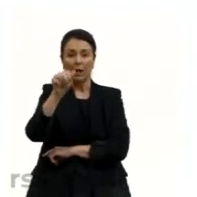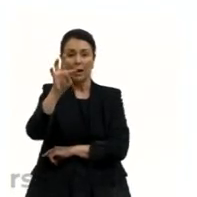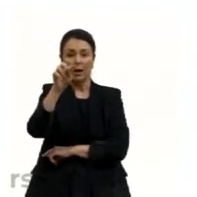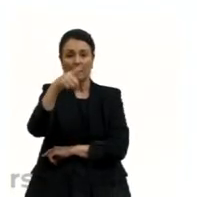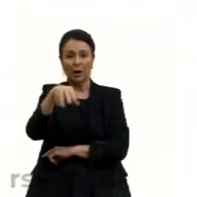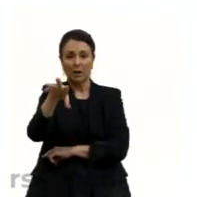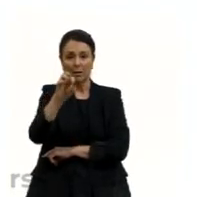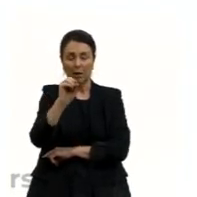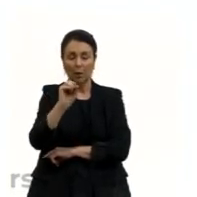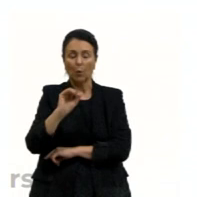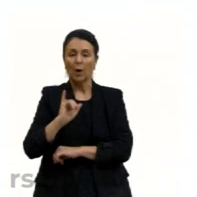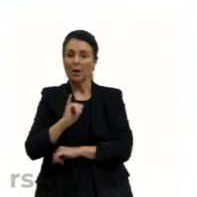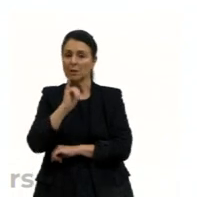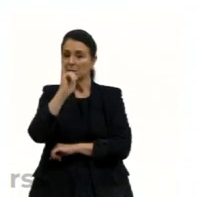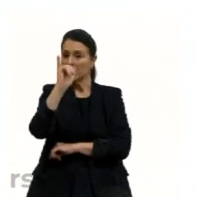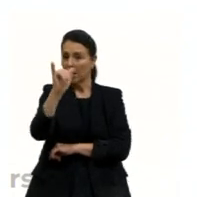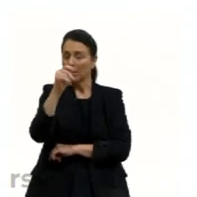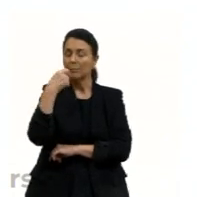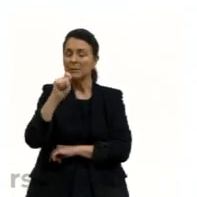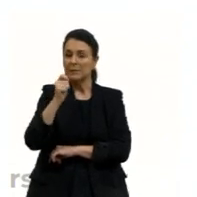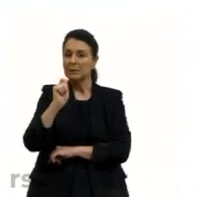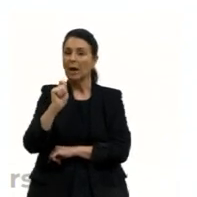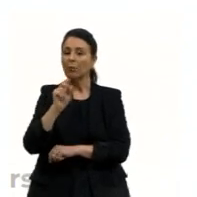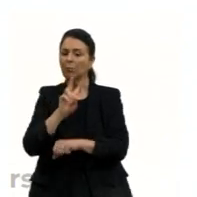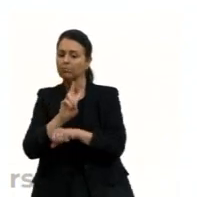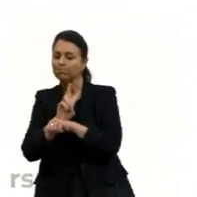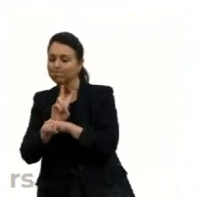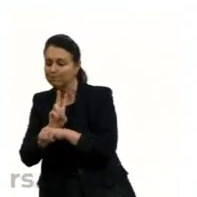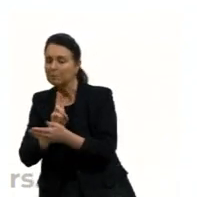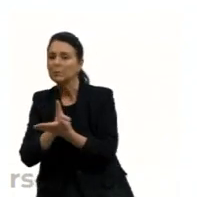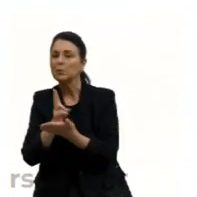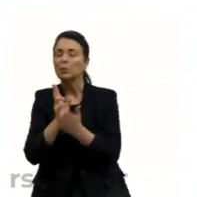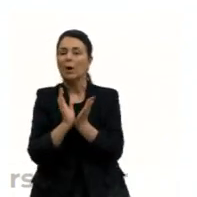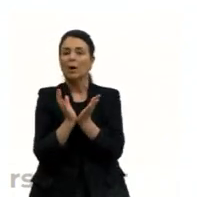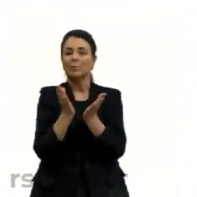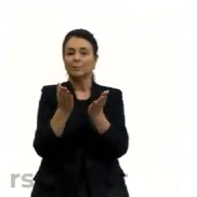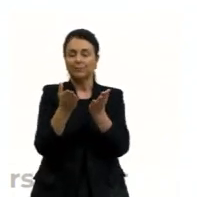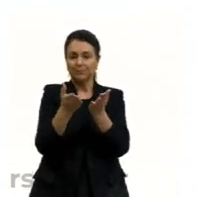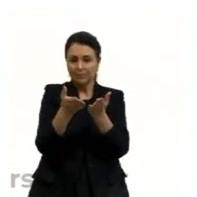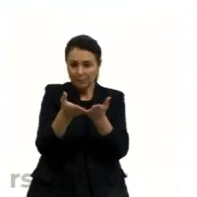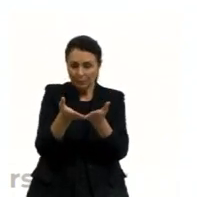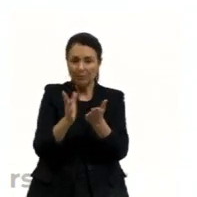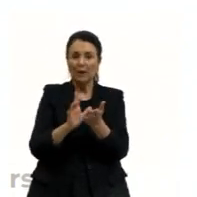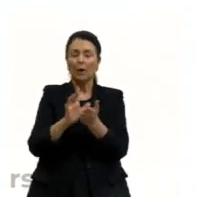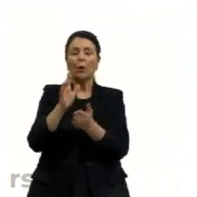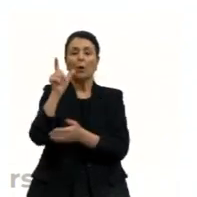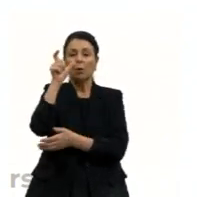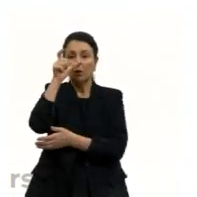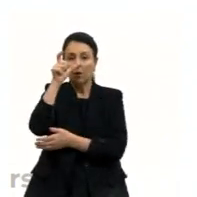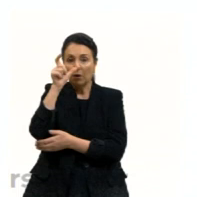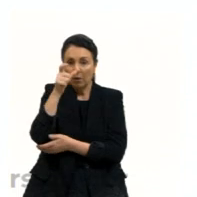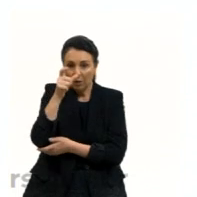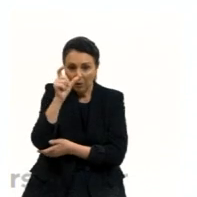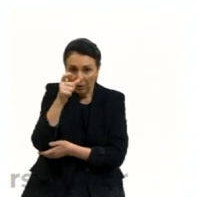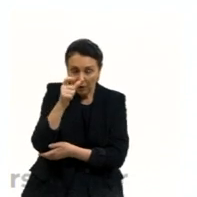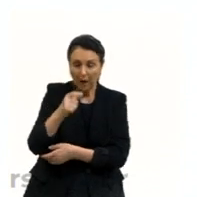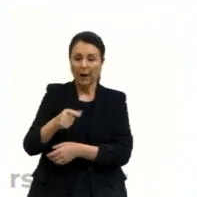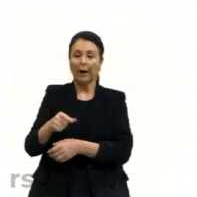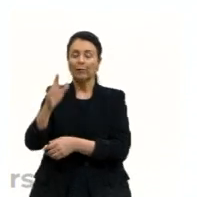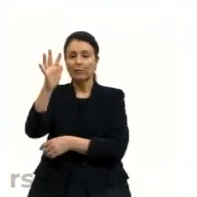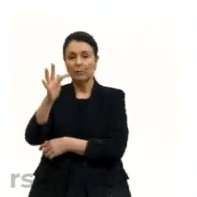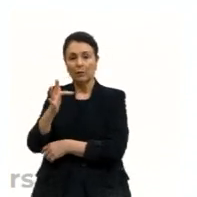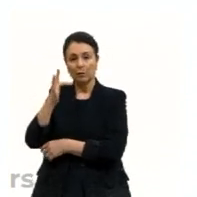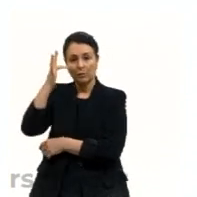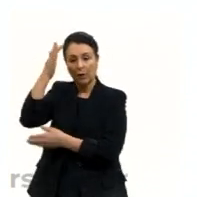coletivo né Ele tentou na questão lá da da Grécia o de kart a filosofia como a mãe dos conhecimentos perfeitos